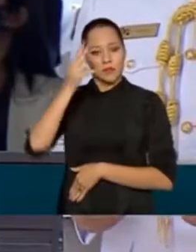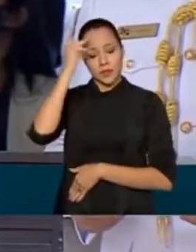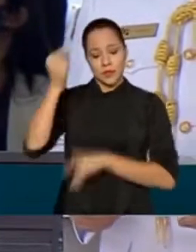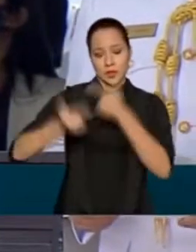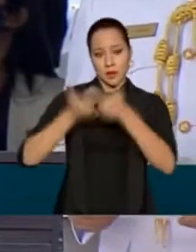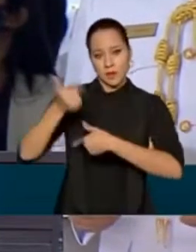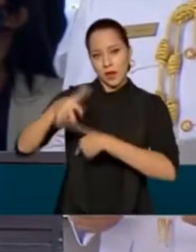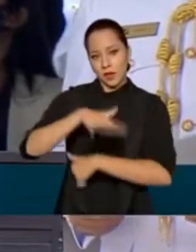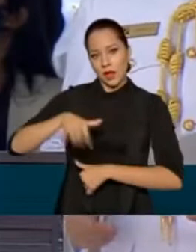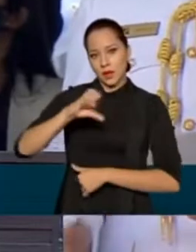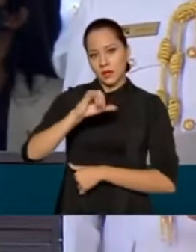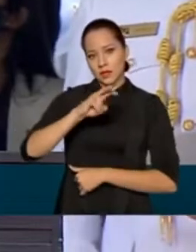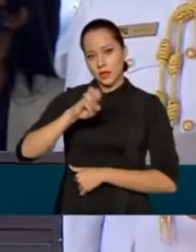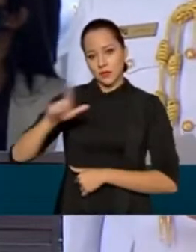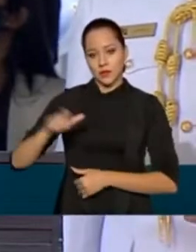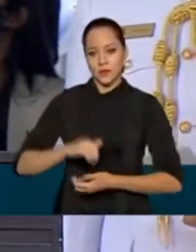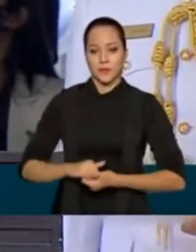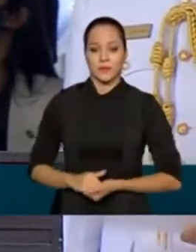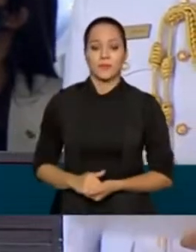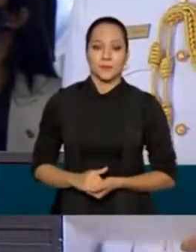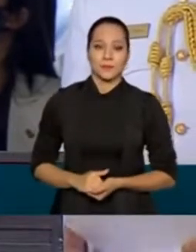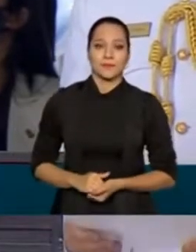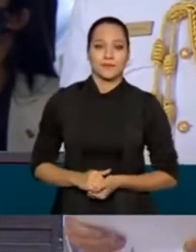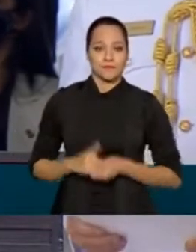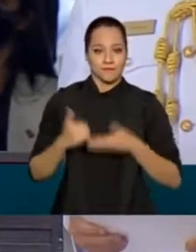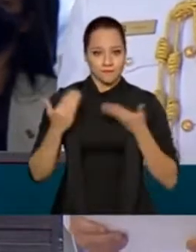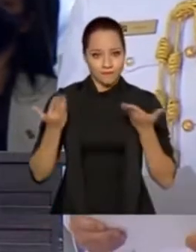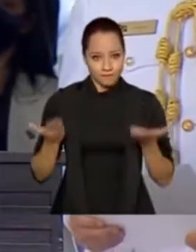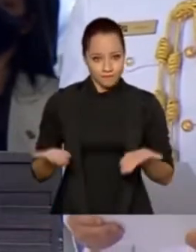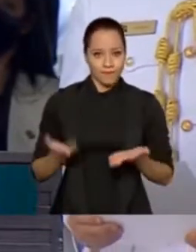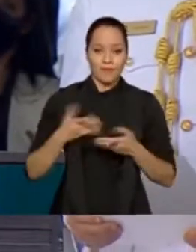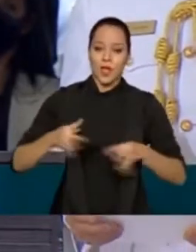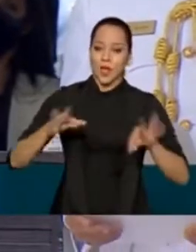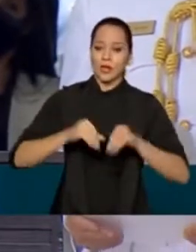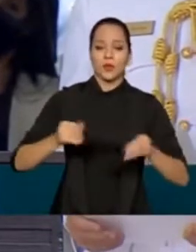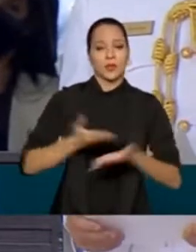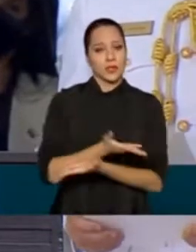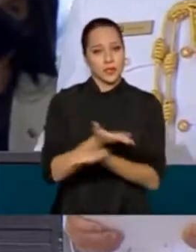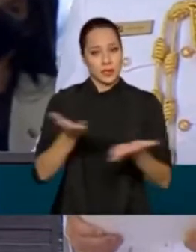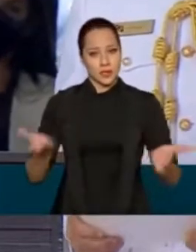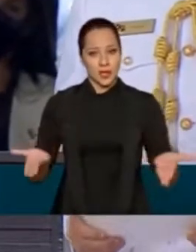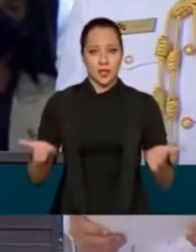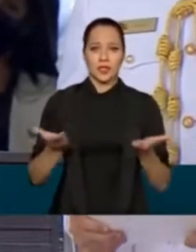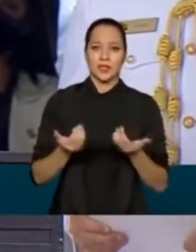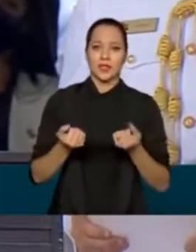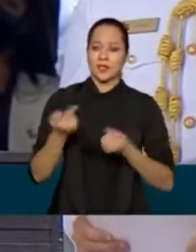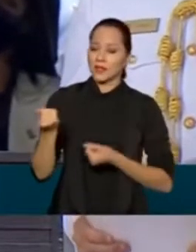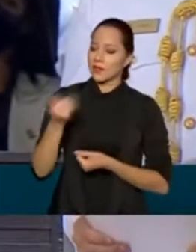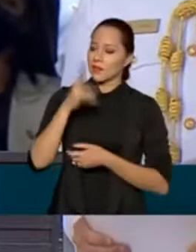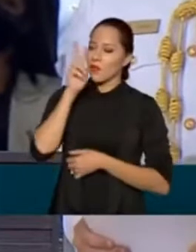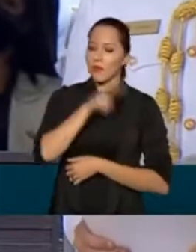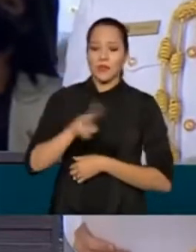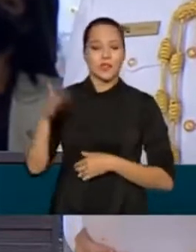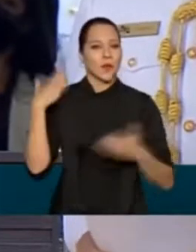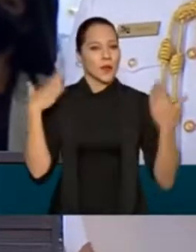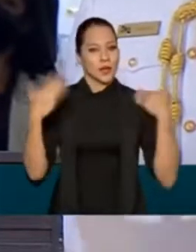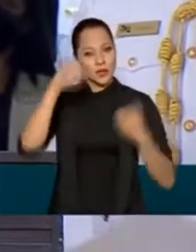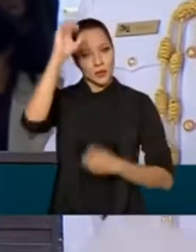civis. Por fim, dirijo-me a toda essa excelsa tripulação da Marinha do Brasil,